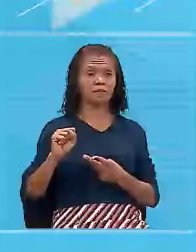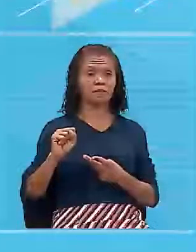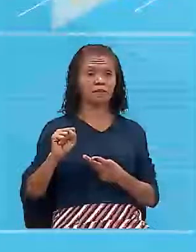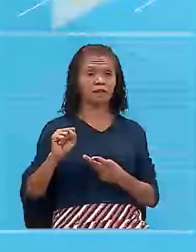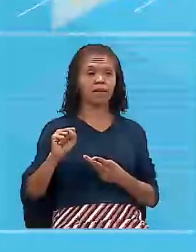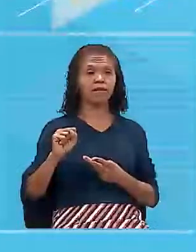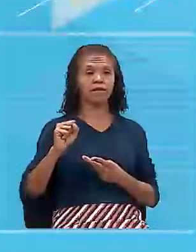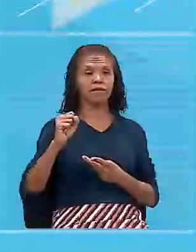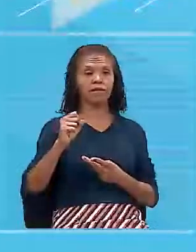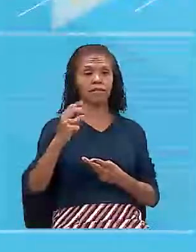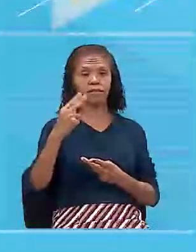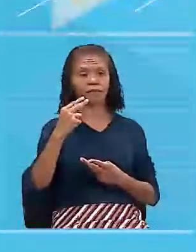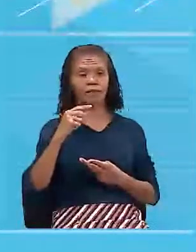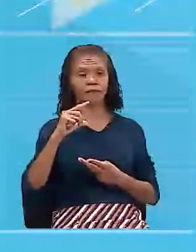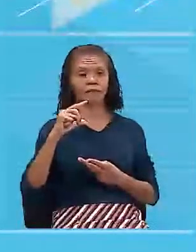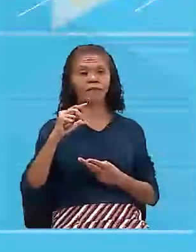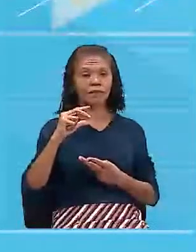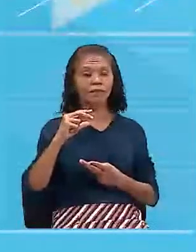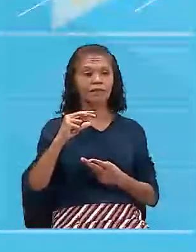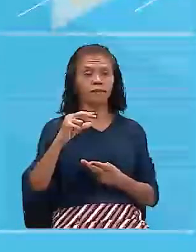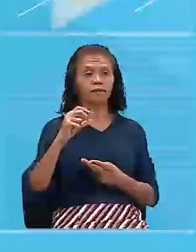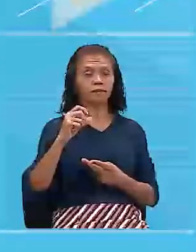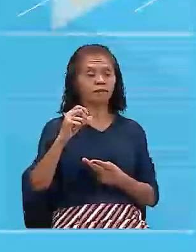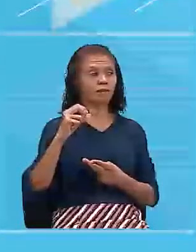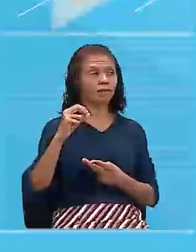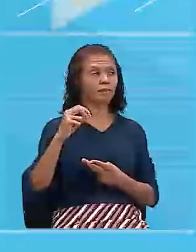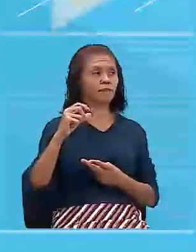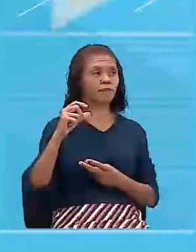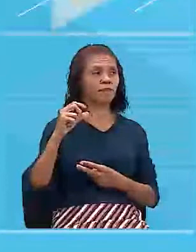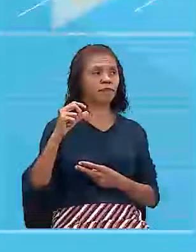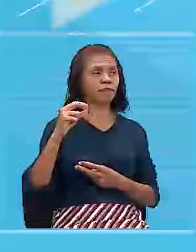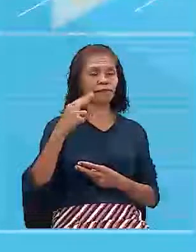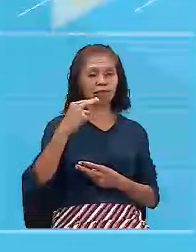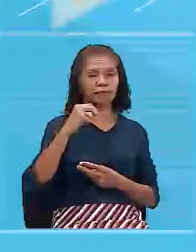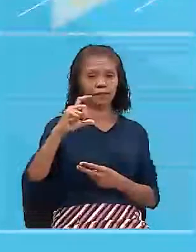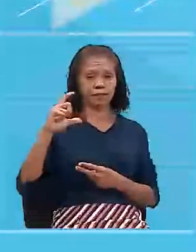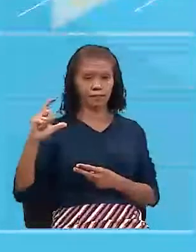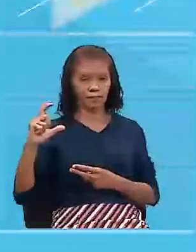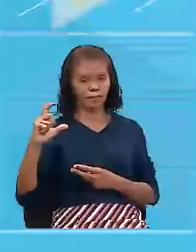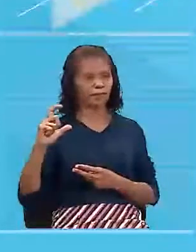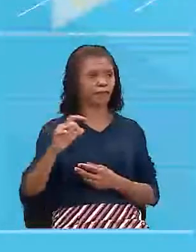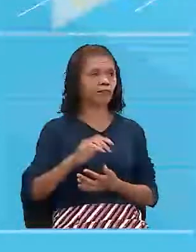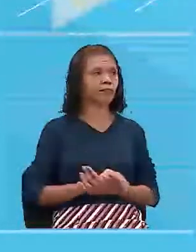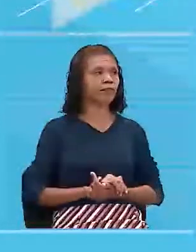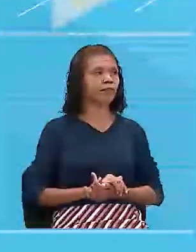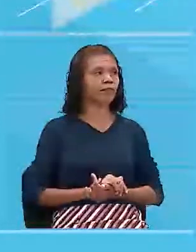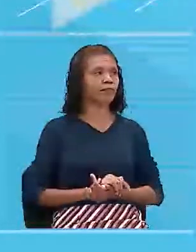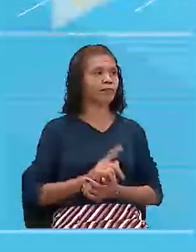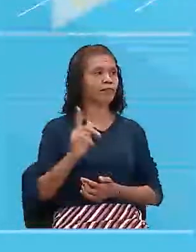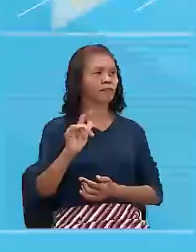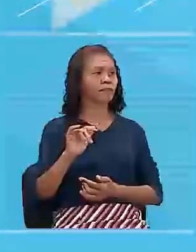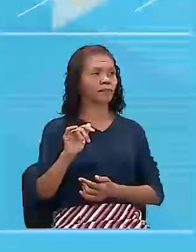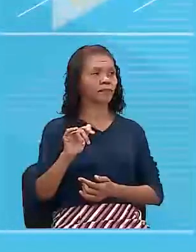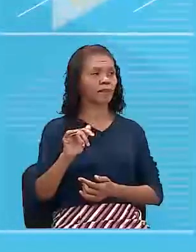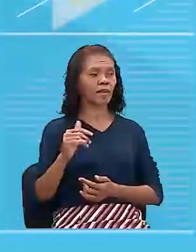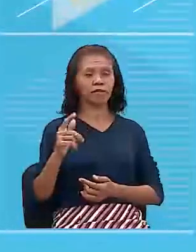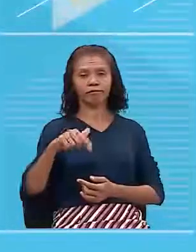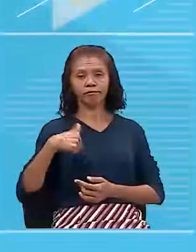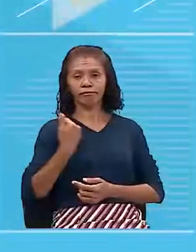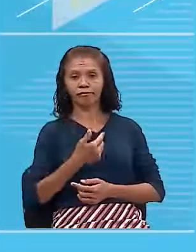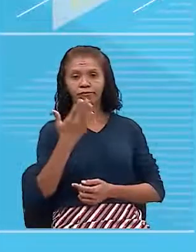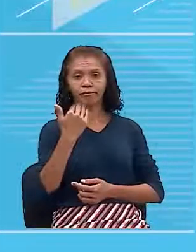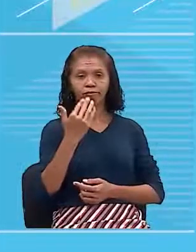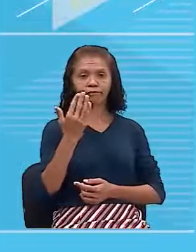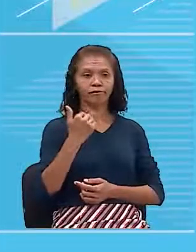o calor Easy quilocalorias vão entender essa energia que vem dos alimentos que a gente